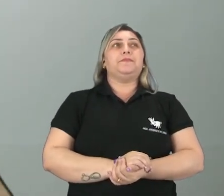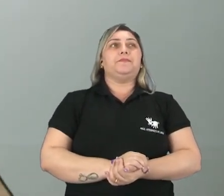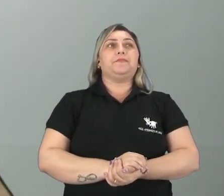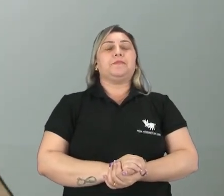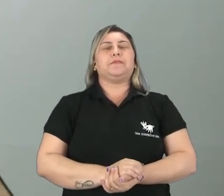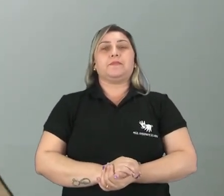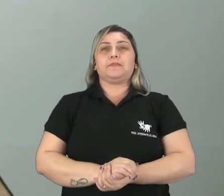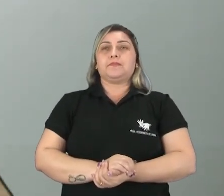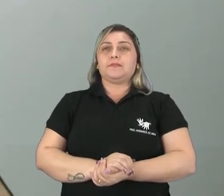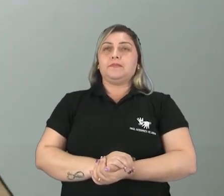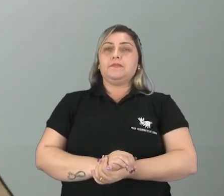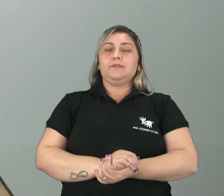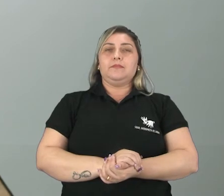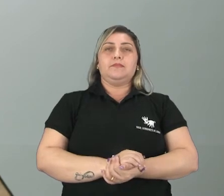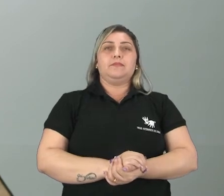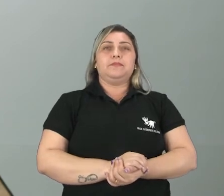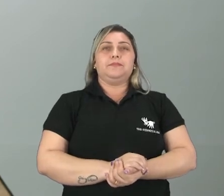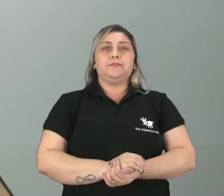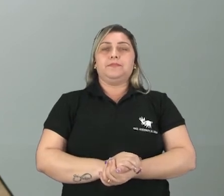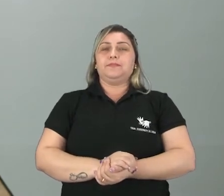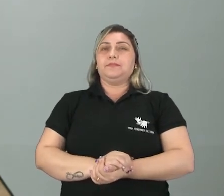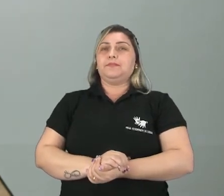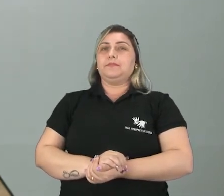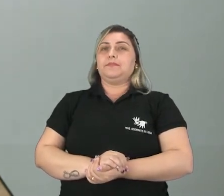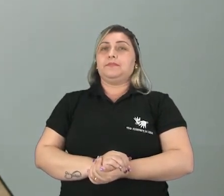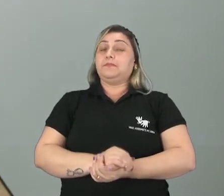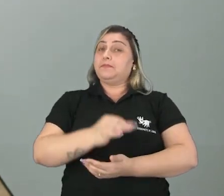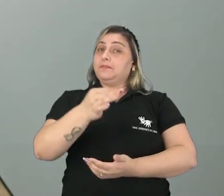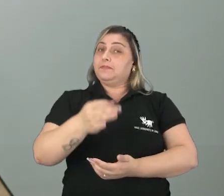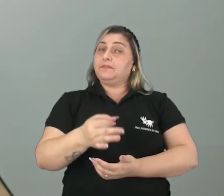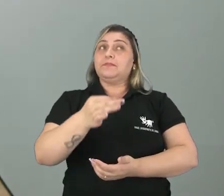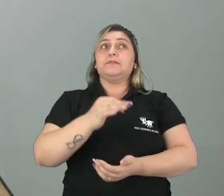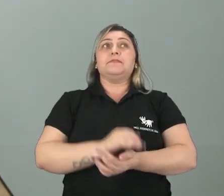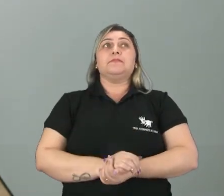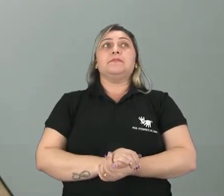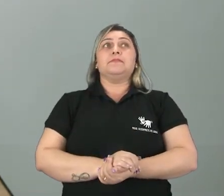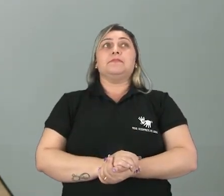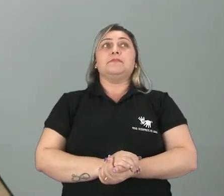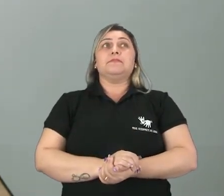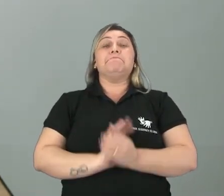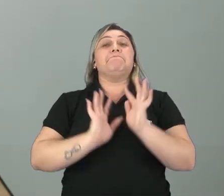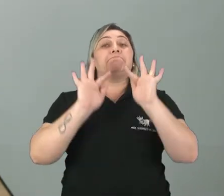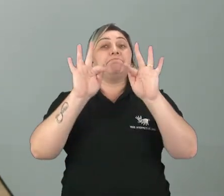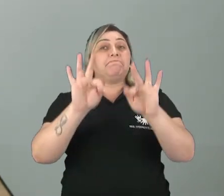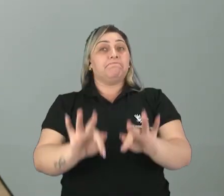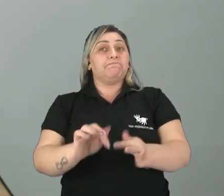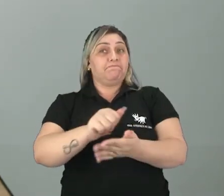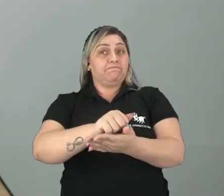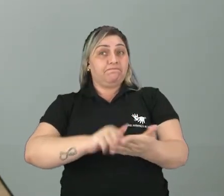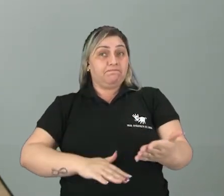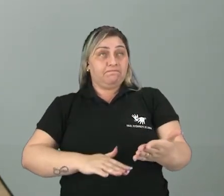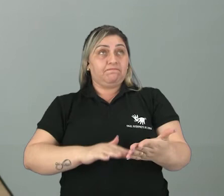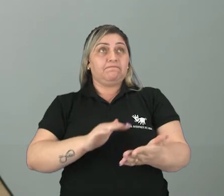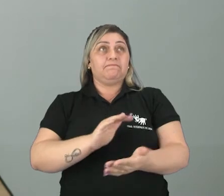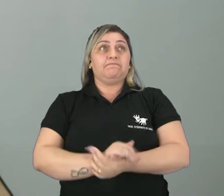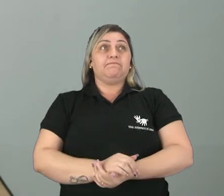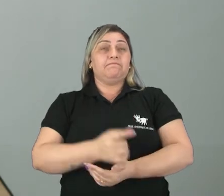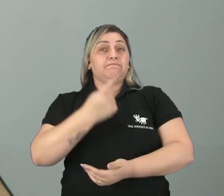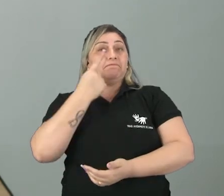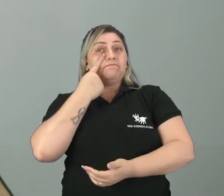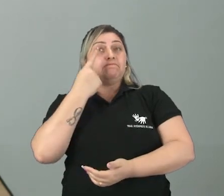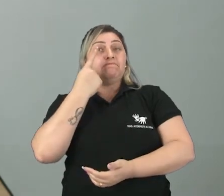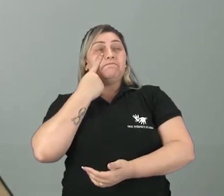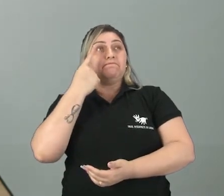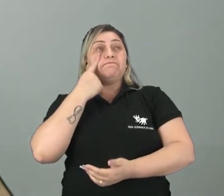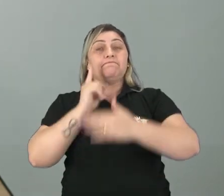ele vem para este lado certo e assim nós finalizando esta atividade vamos